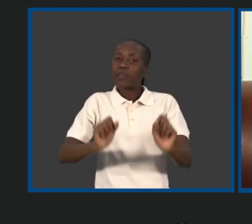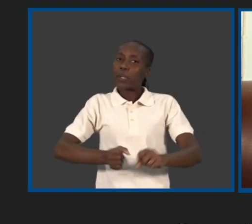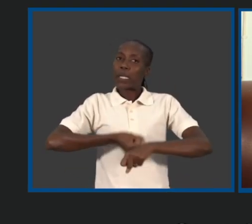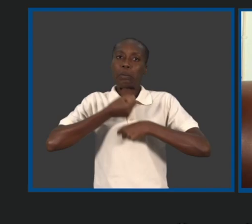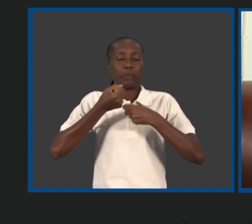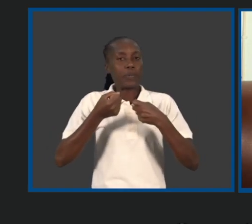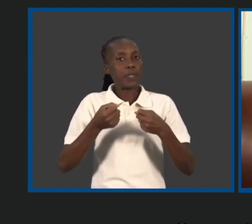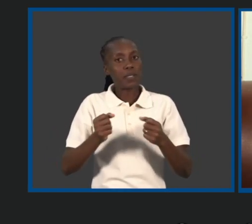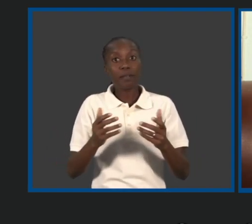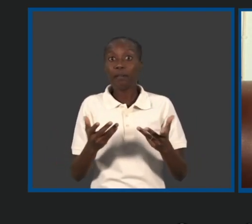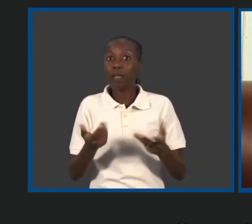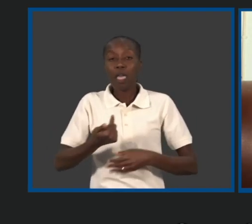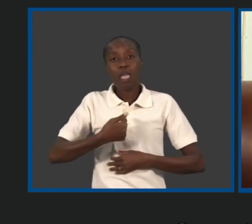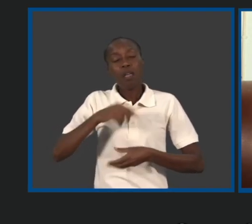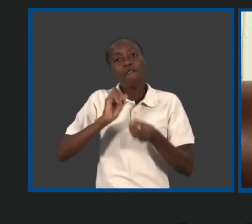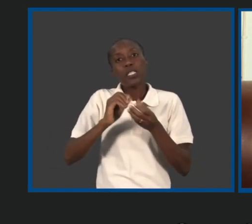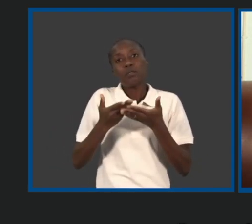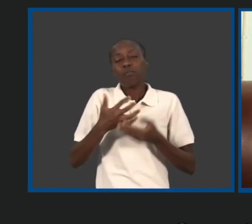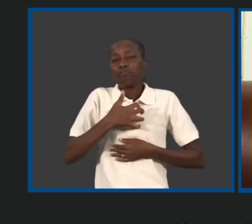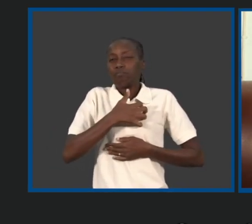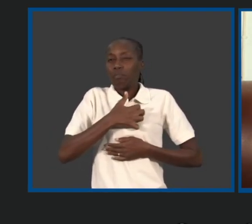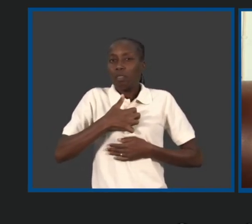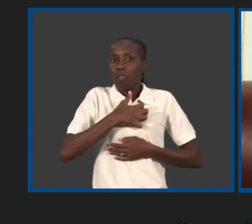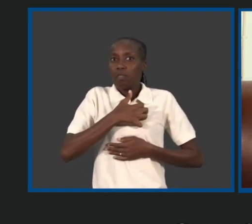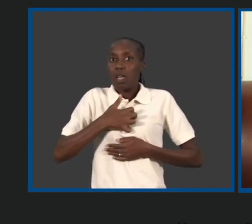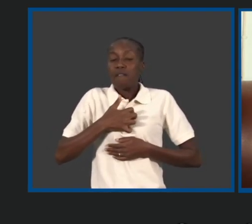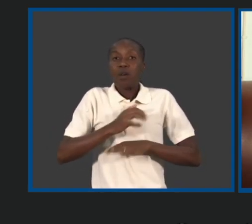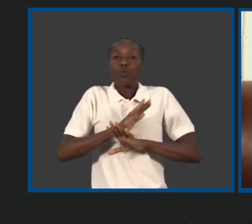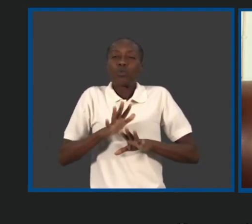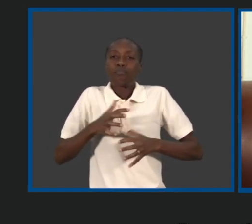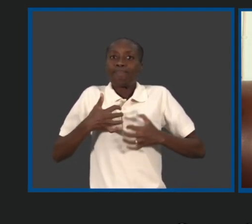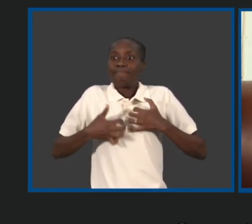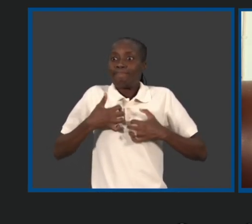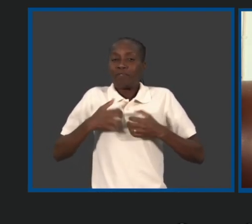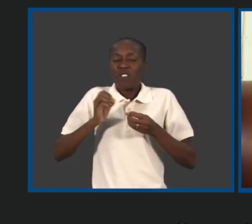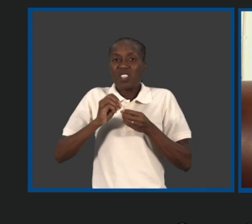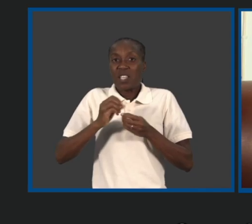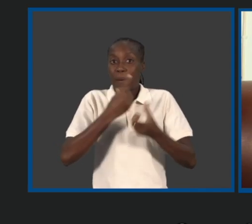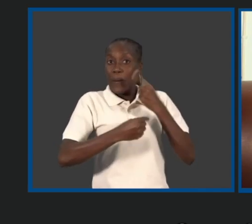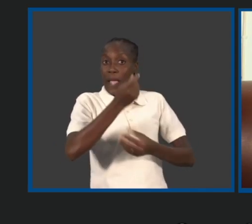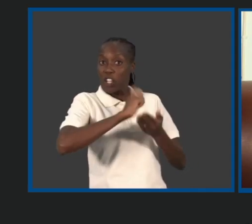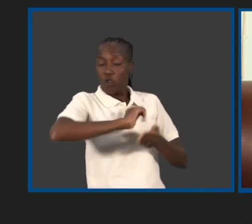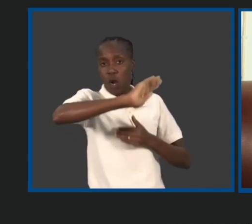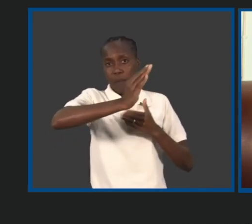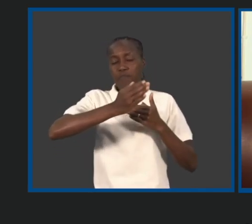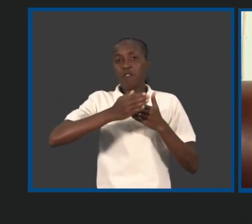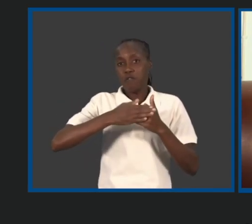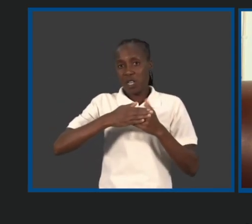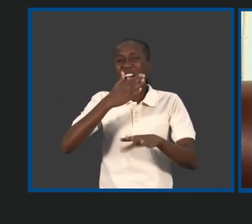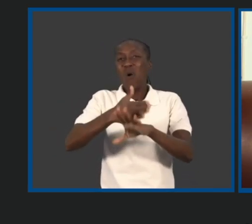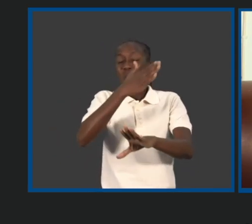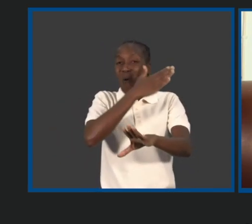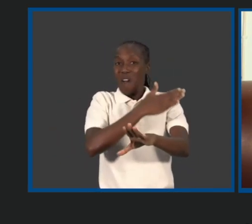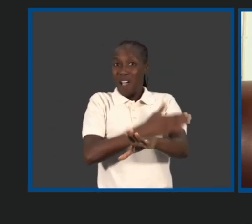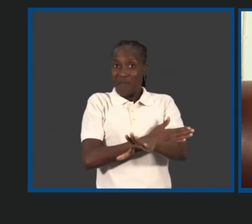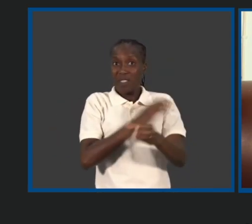A única coisa que eu fazia tentava me preocupar é trocar fralda naquele momento que eu estou a ir. Para voltar e encontrar